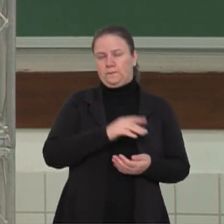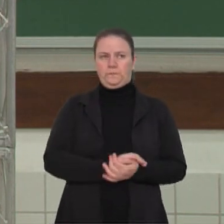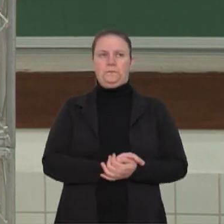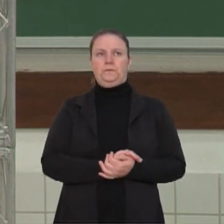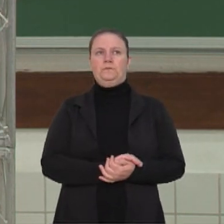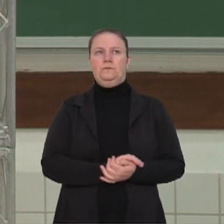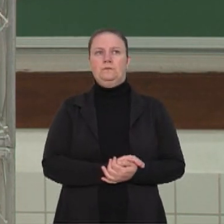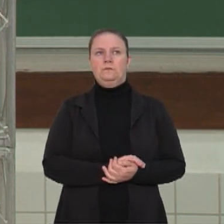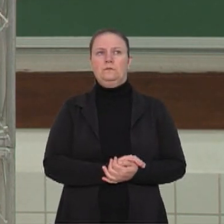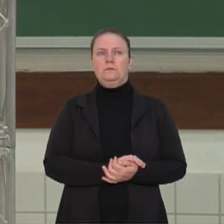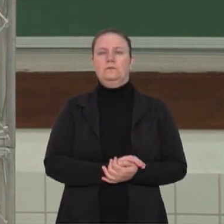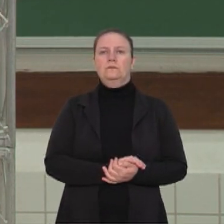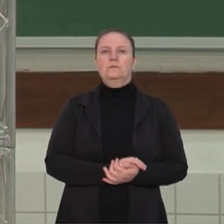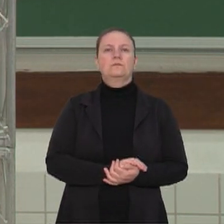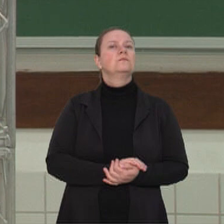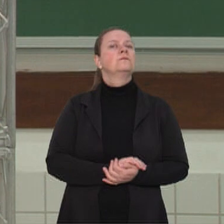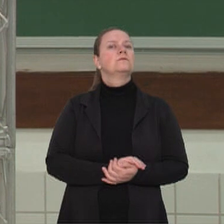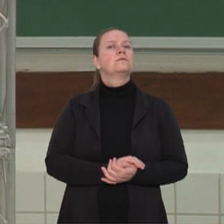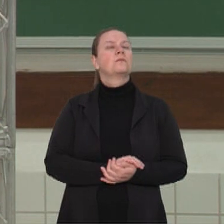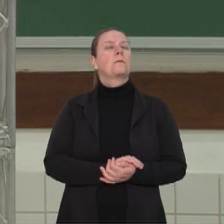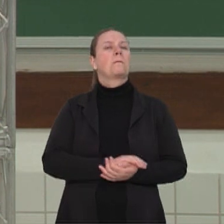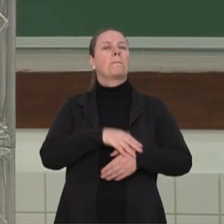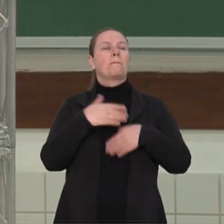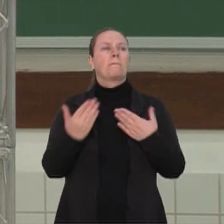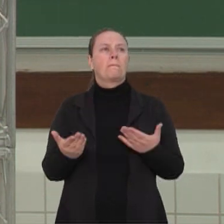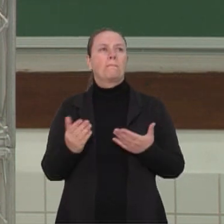né, que, ou,